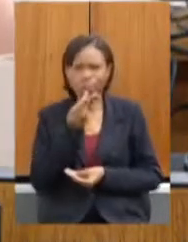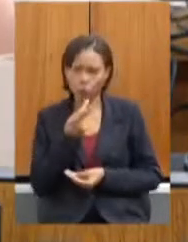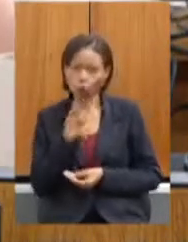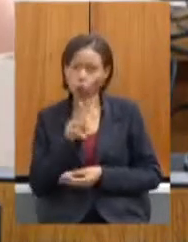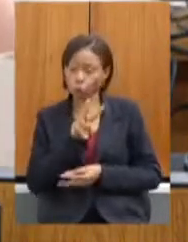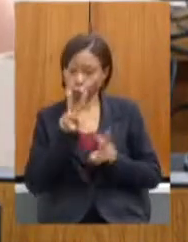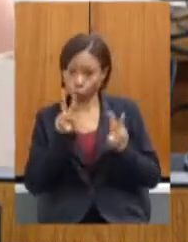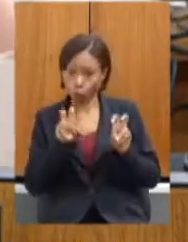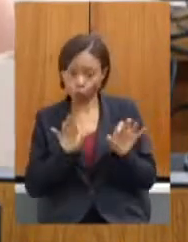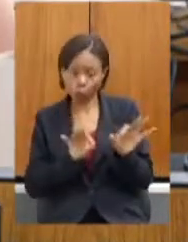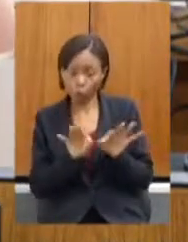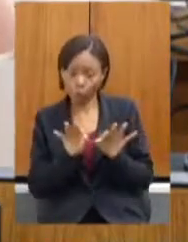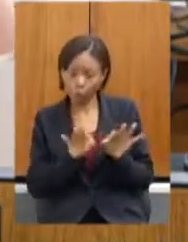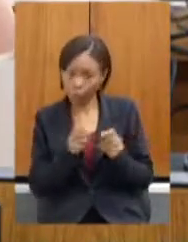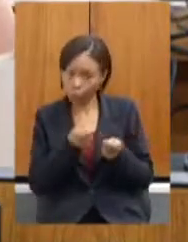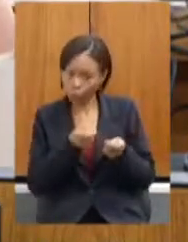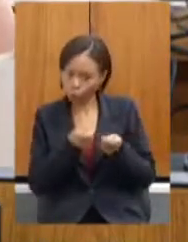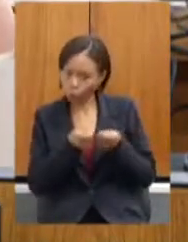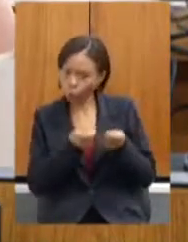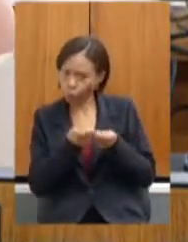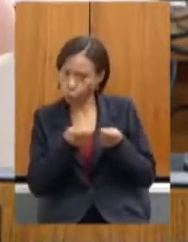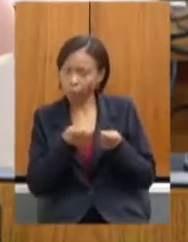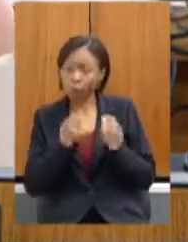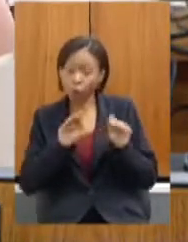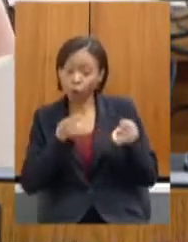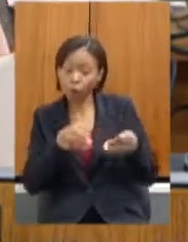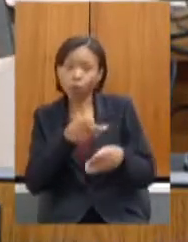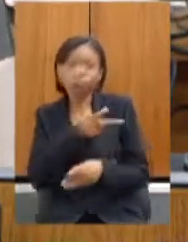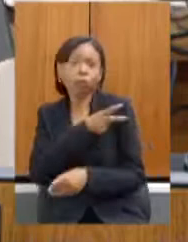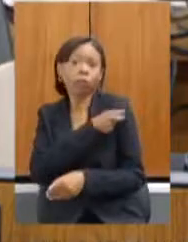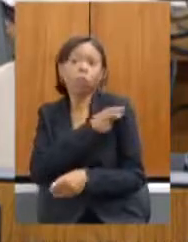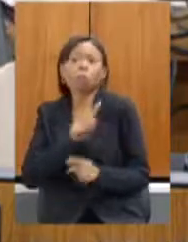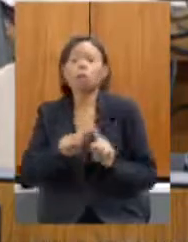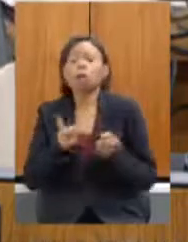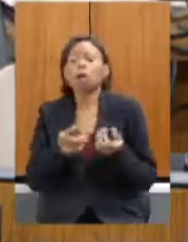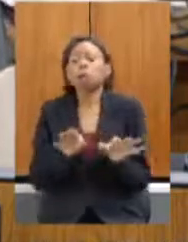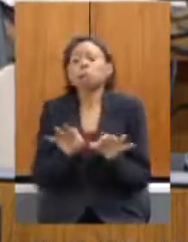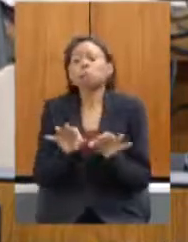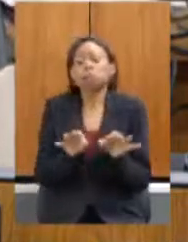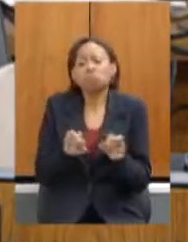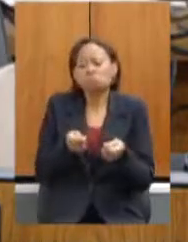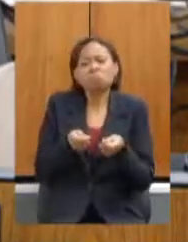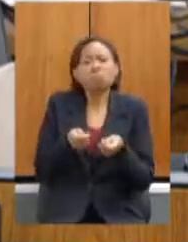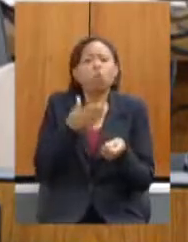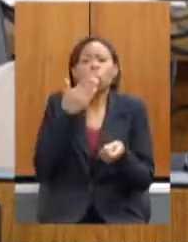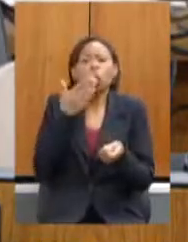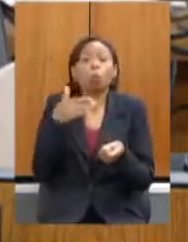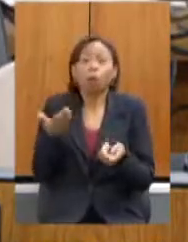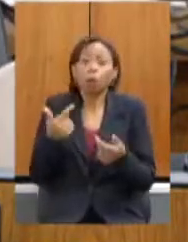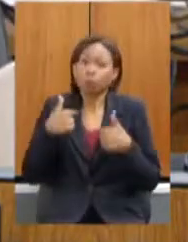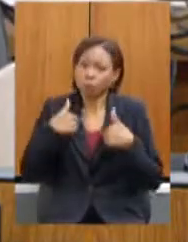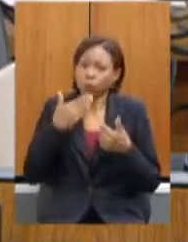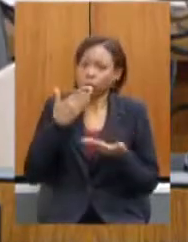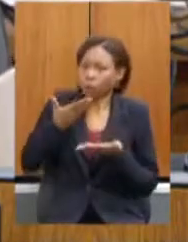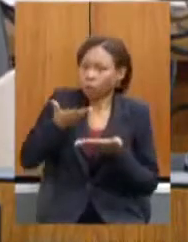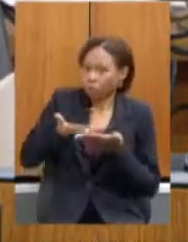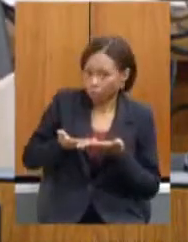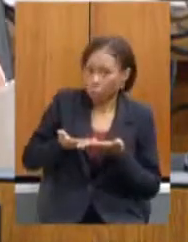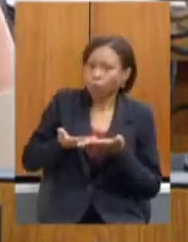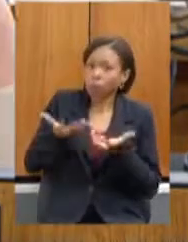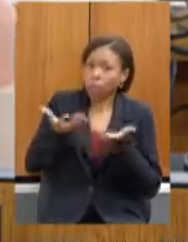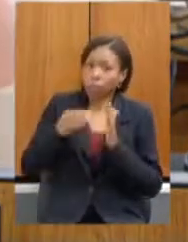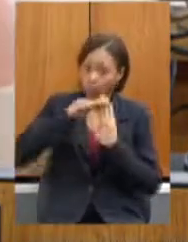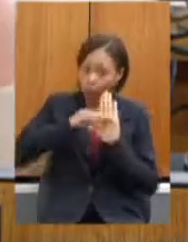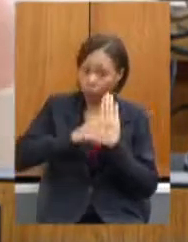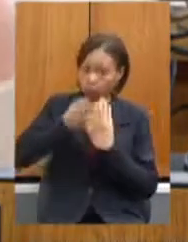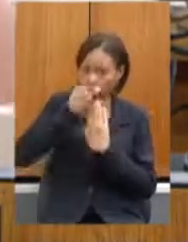contingência para vacinação mas efetivamente Nós não sabemos Qual é o plano de contingência eu também vou apresentar requerimento para que nós tenhamos isso por escrito